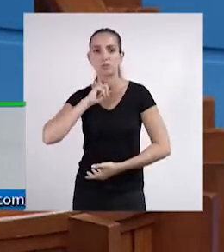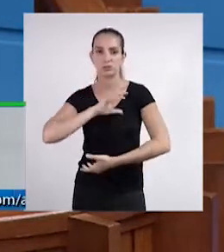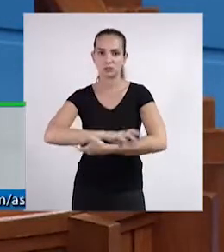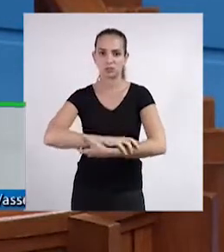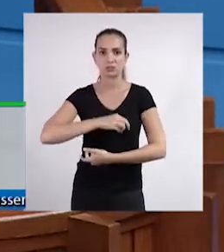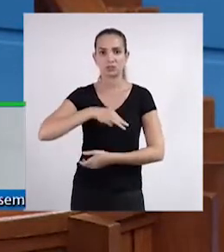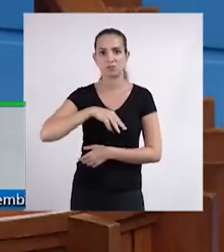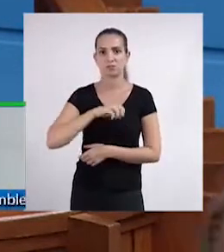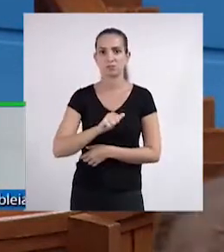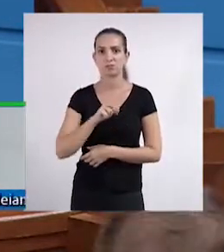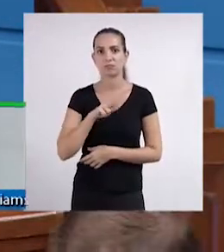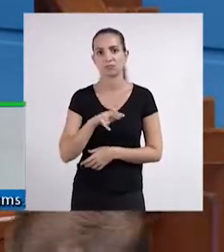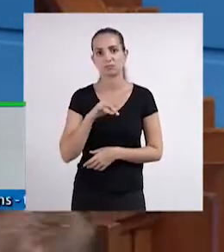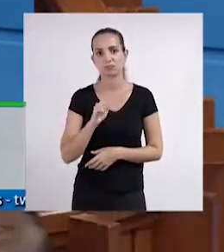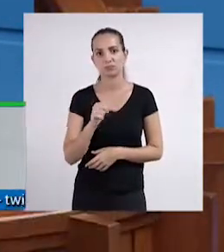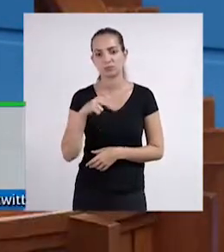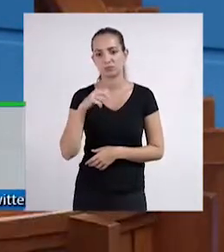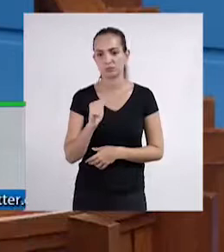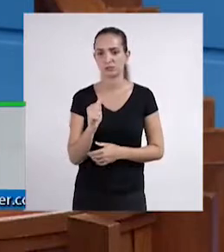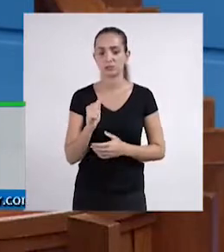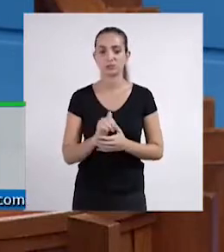Mariana, que